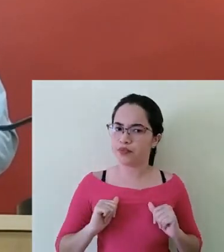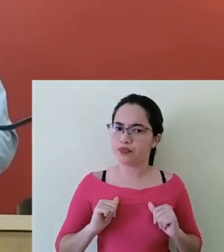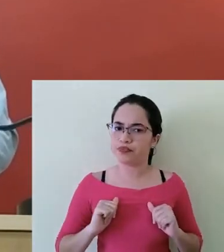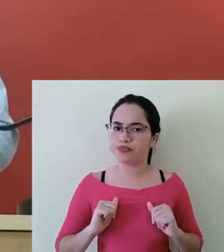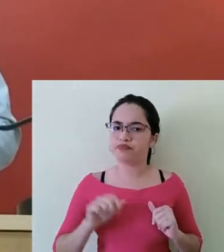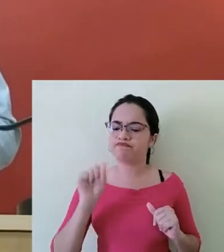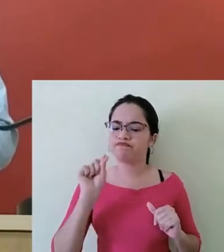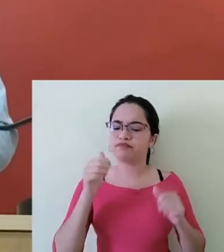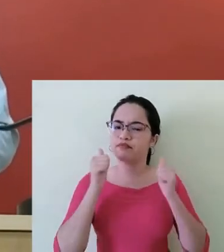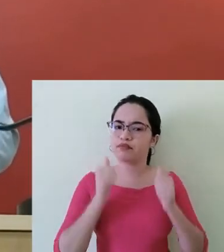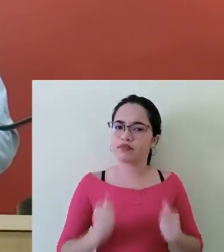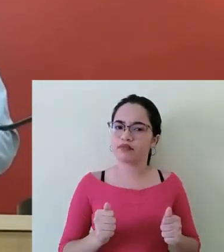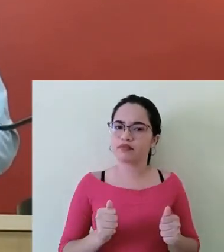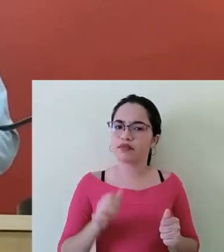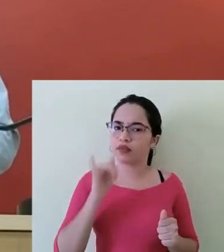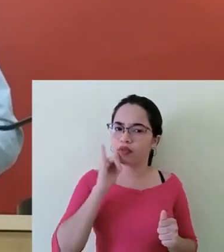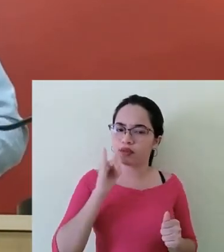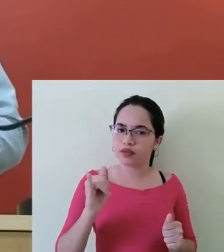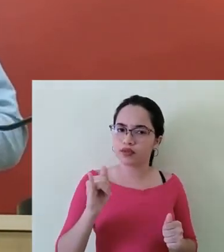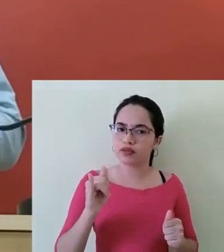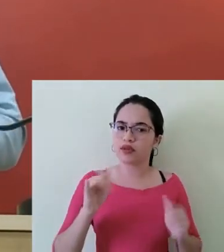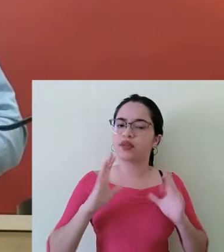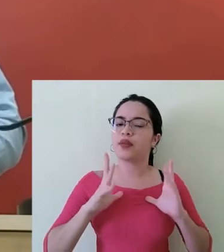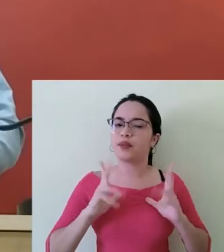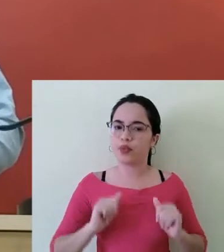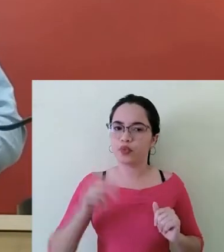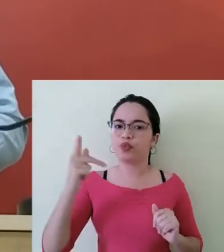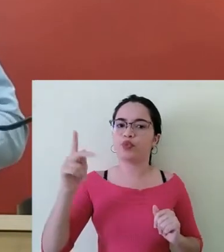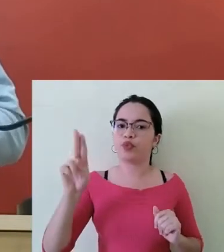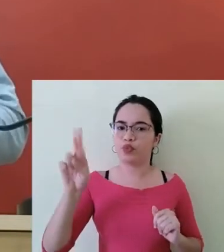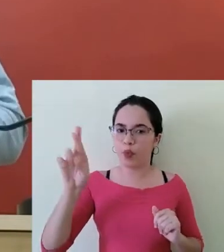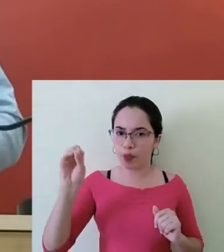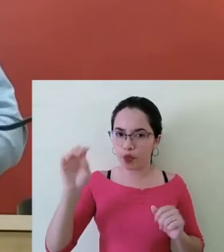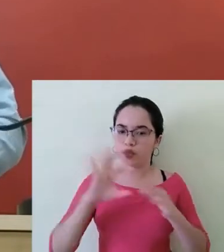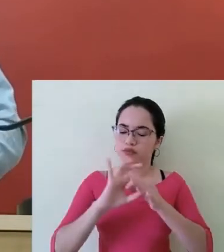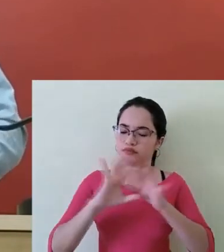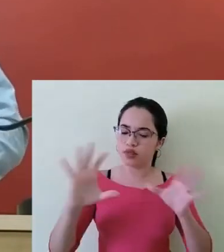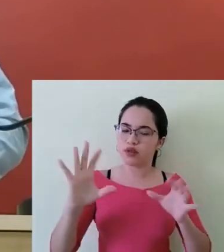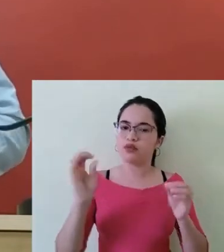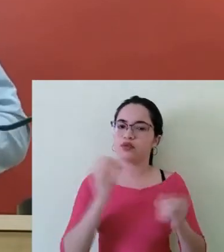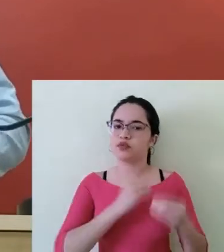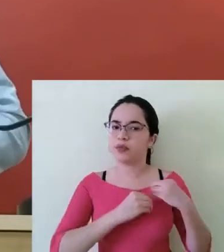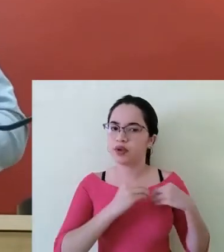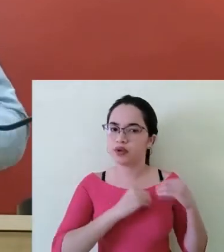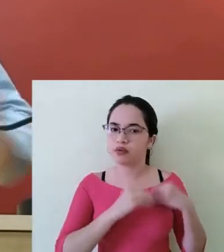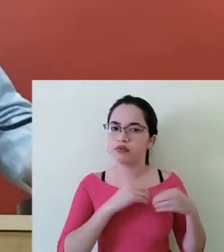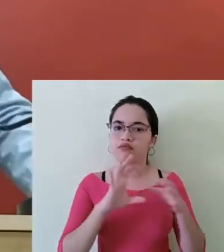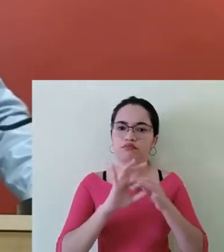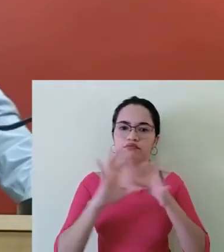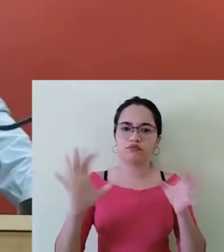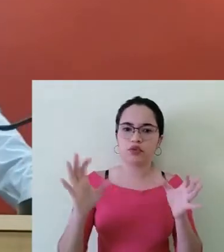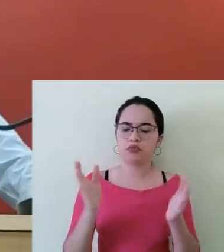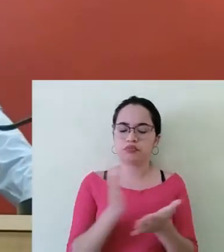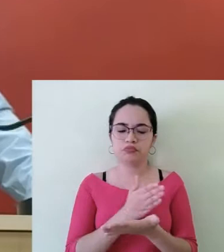limpo? Quem pode afirmar que está puro, que está livre de pecados, que está livre